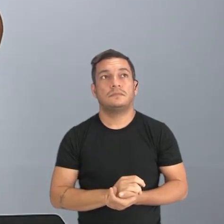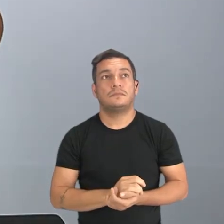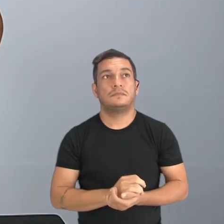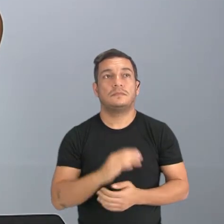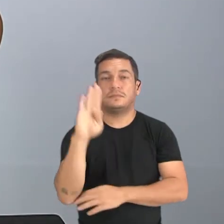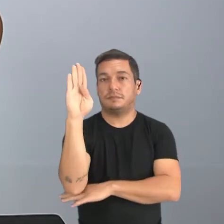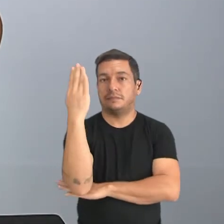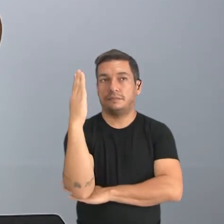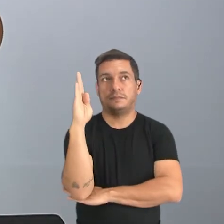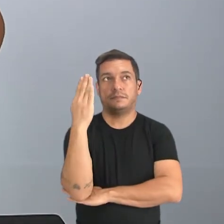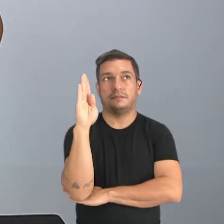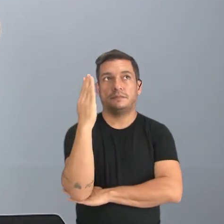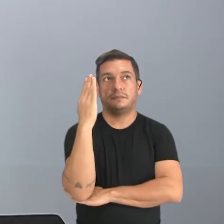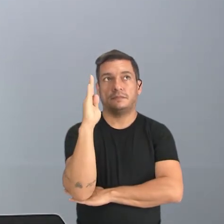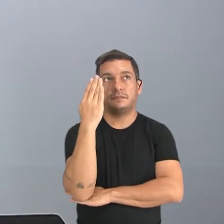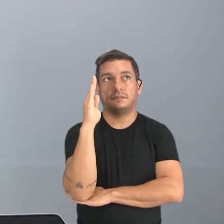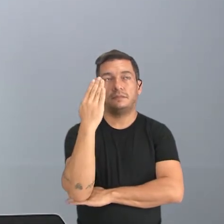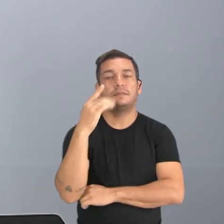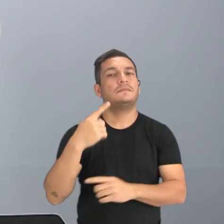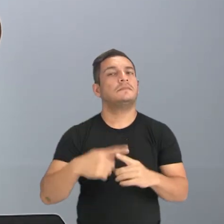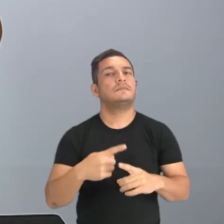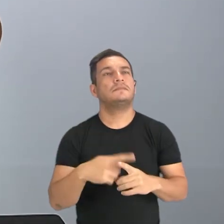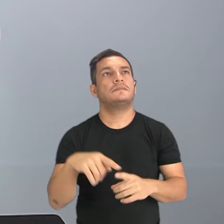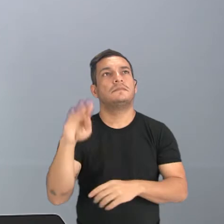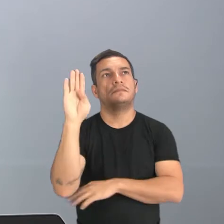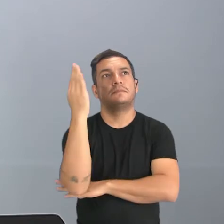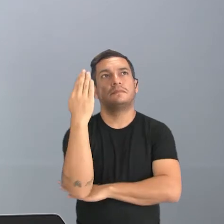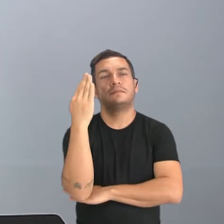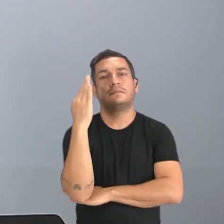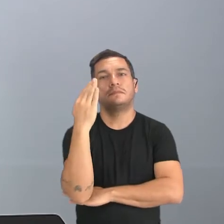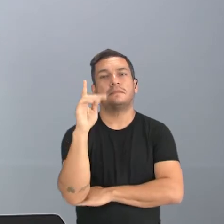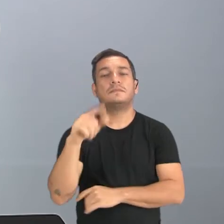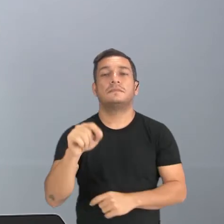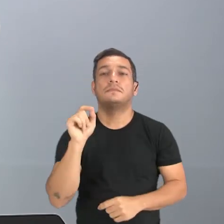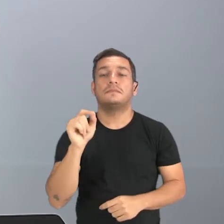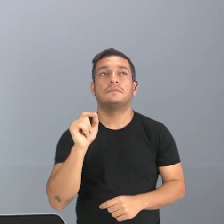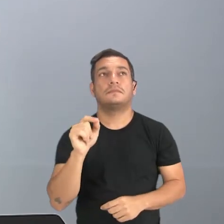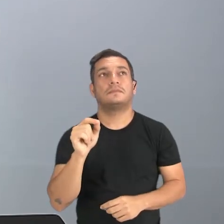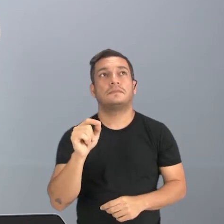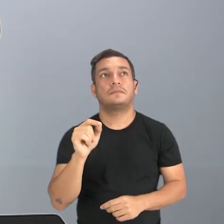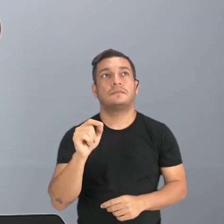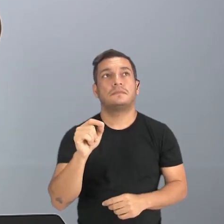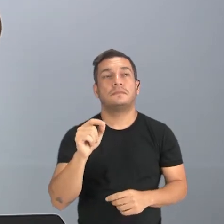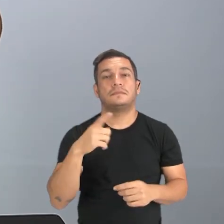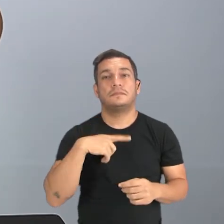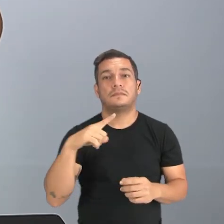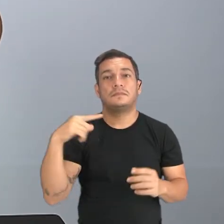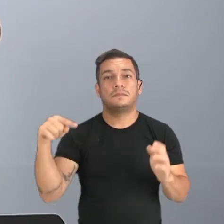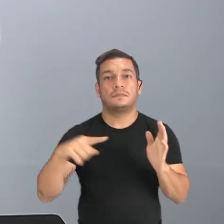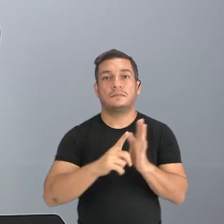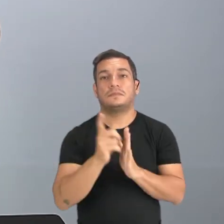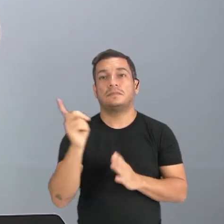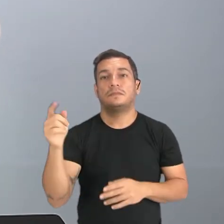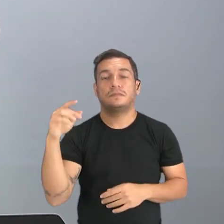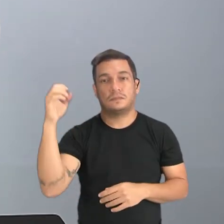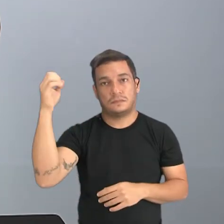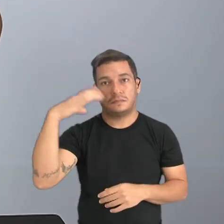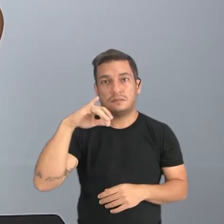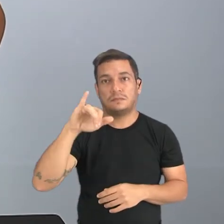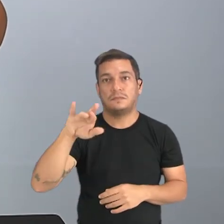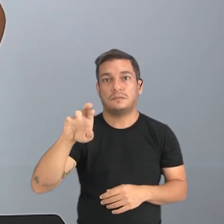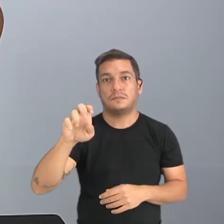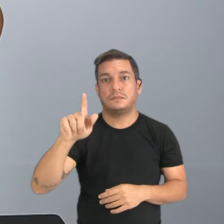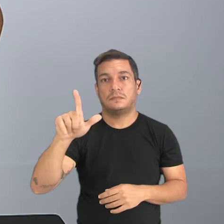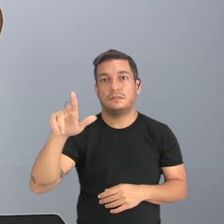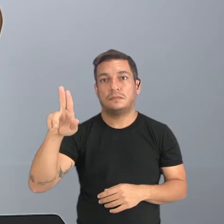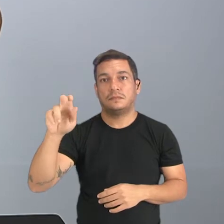madeira. Por que a madeira é uma superfície que reflete a luz irregular? Porque é